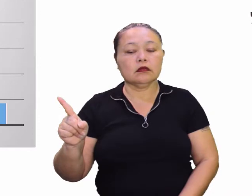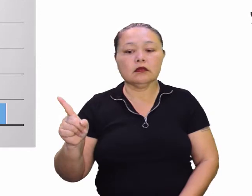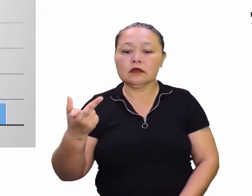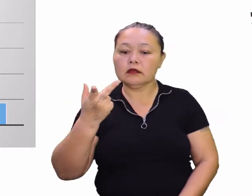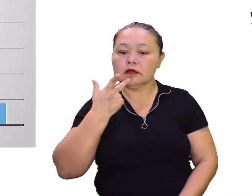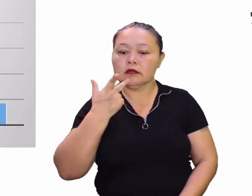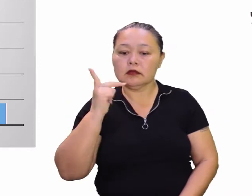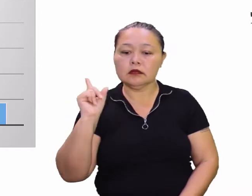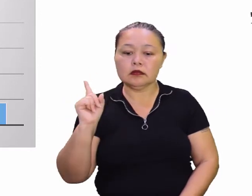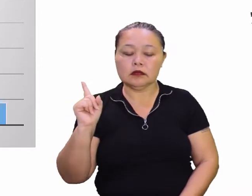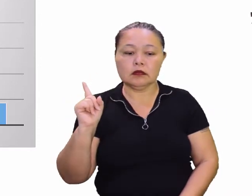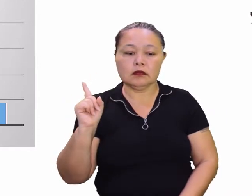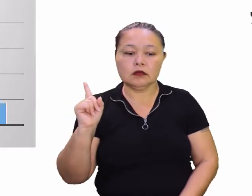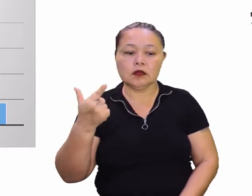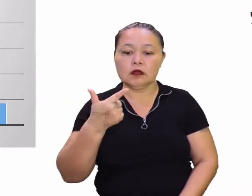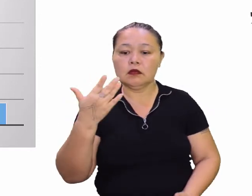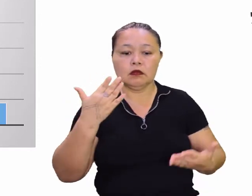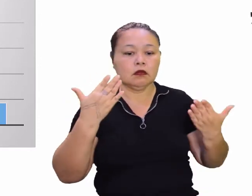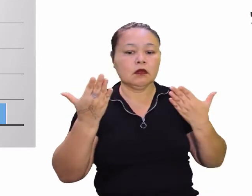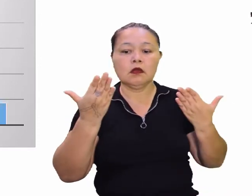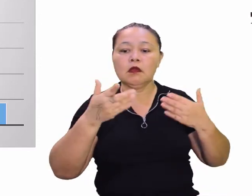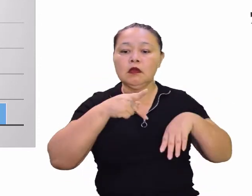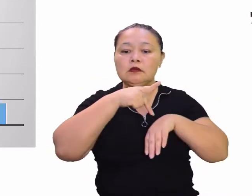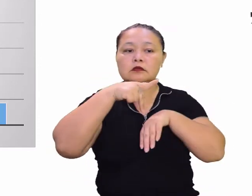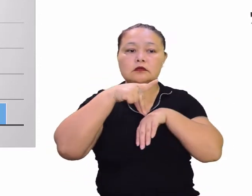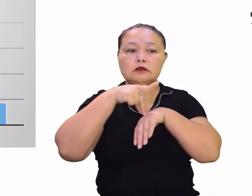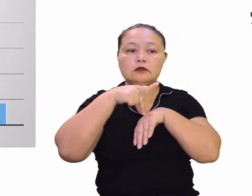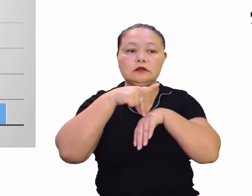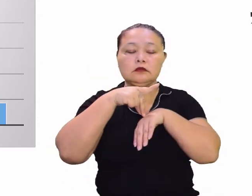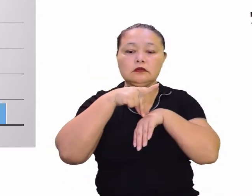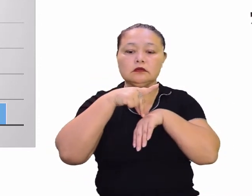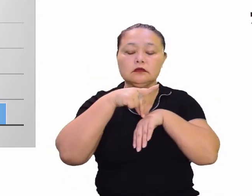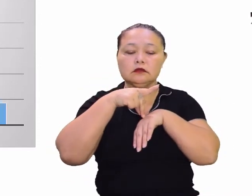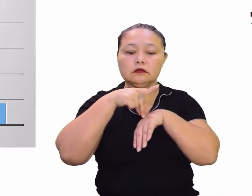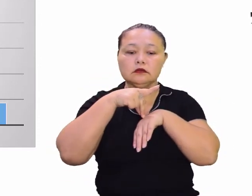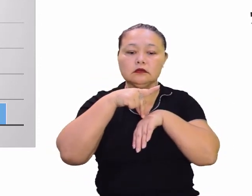gente fala em relação aos outros países